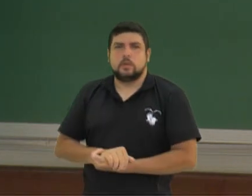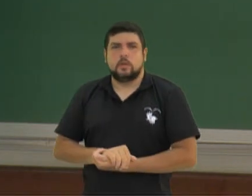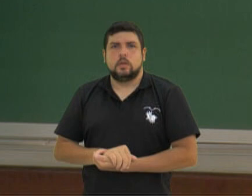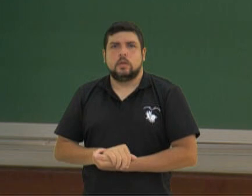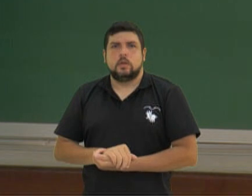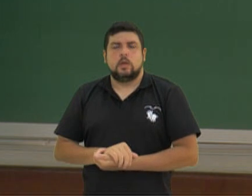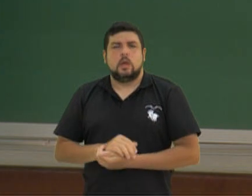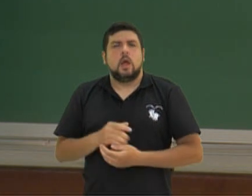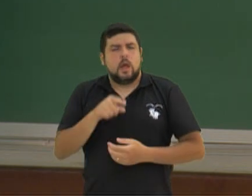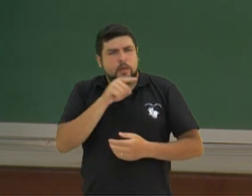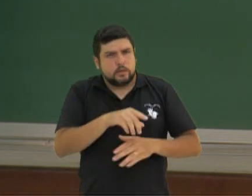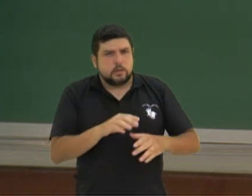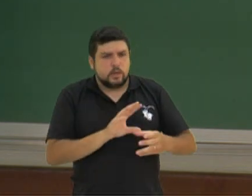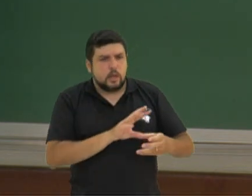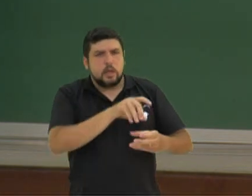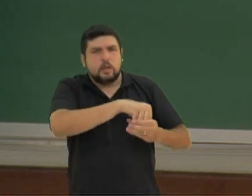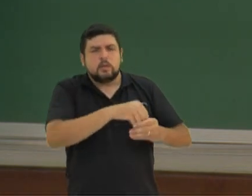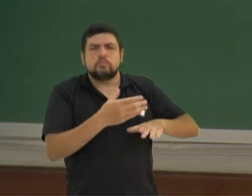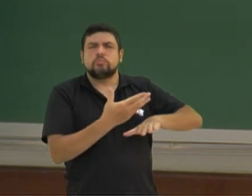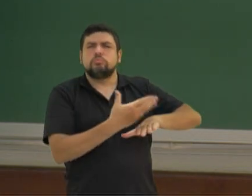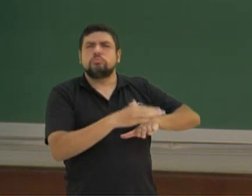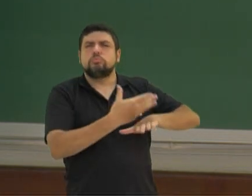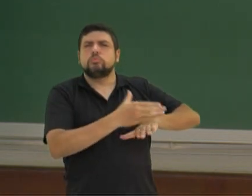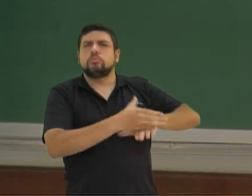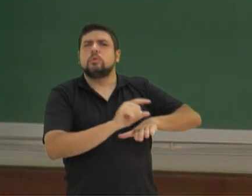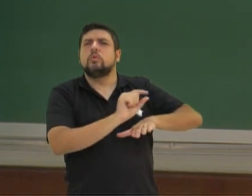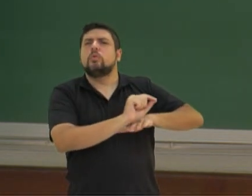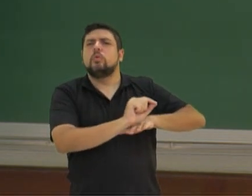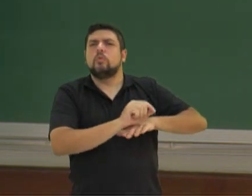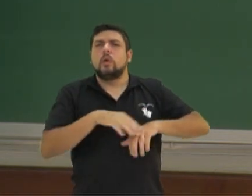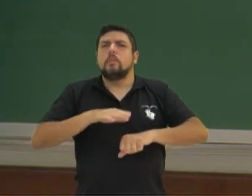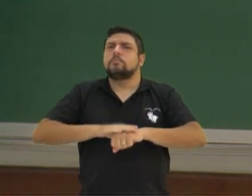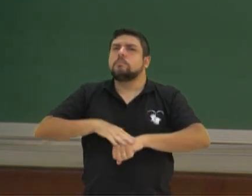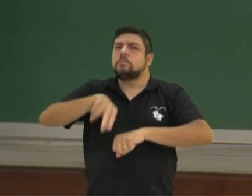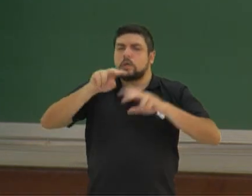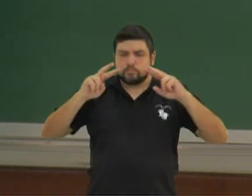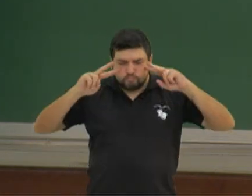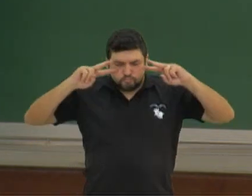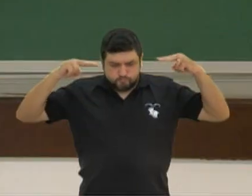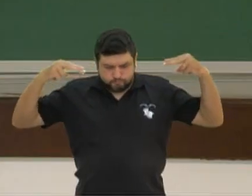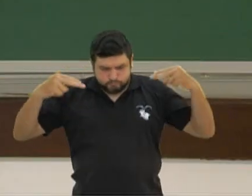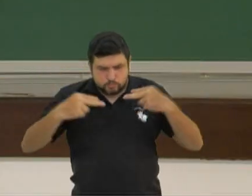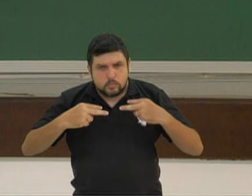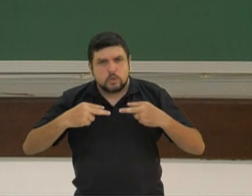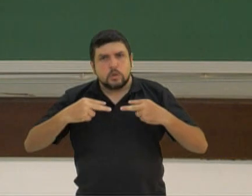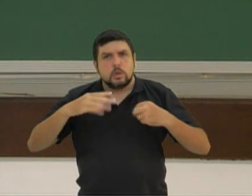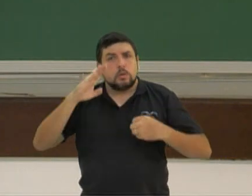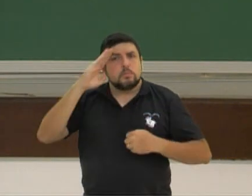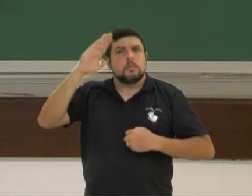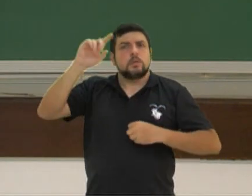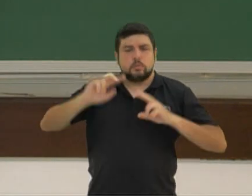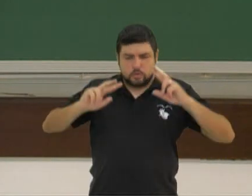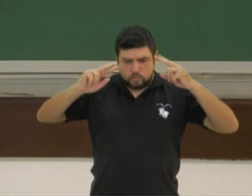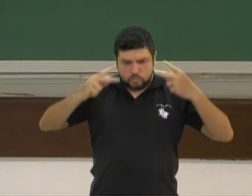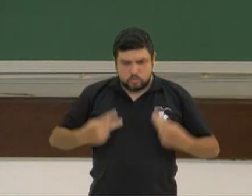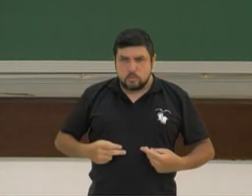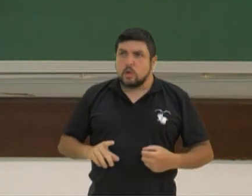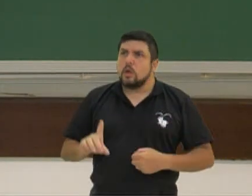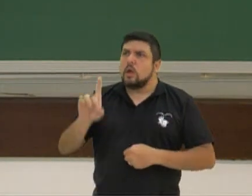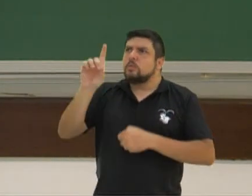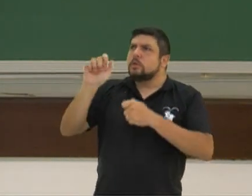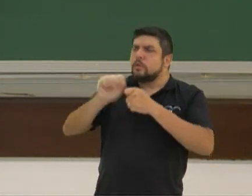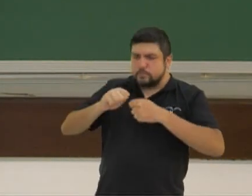momento e dando uma importância central ao ser humano, que considera o ser humano como uma grande obra de Deus.